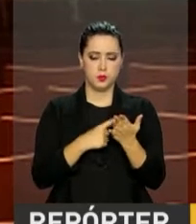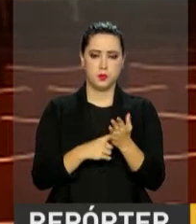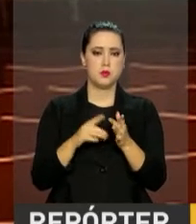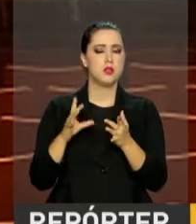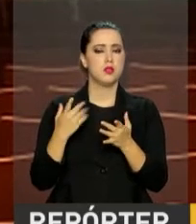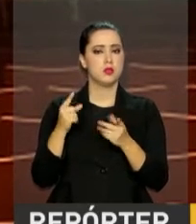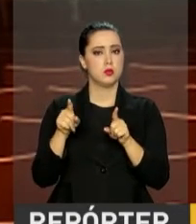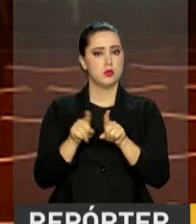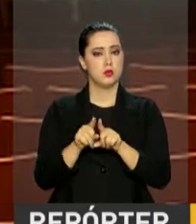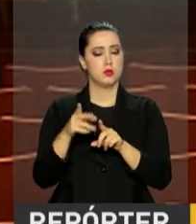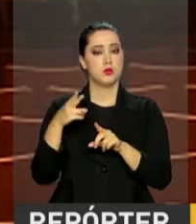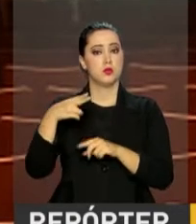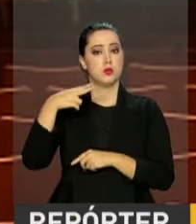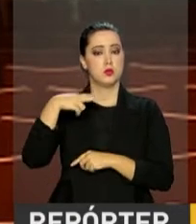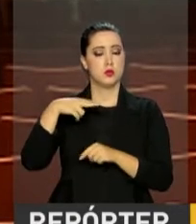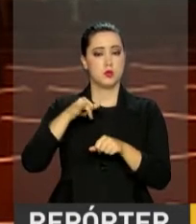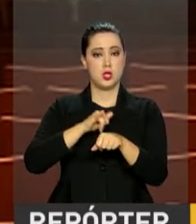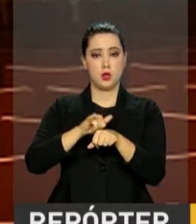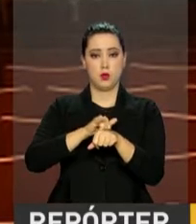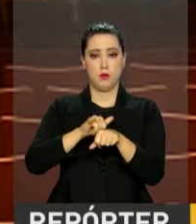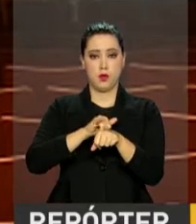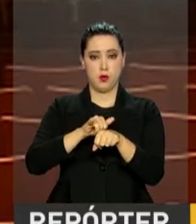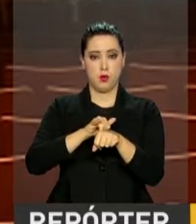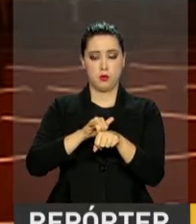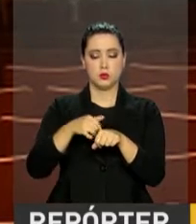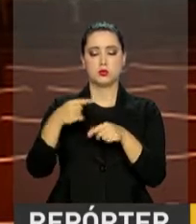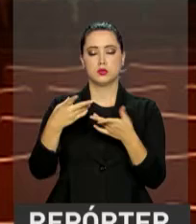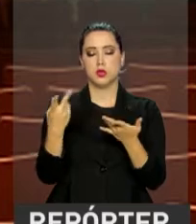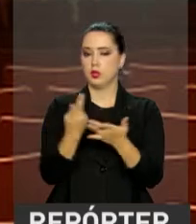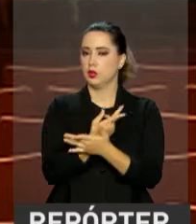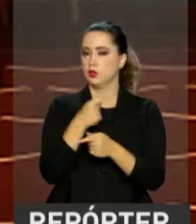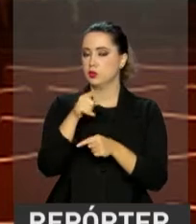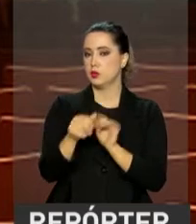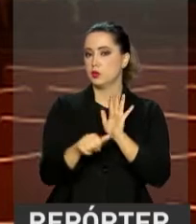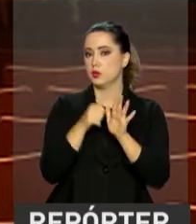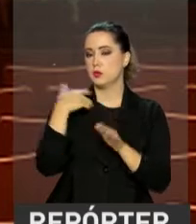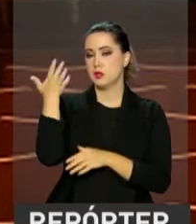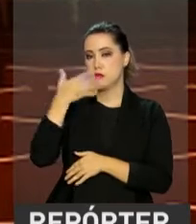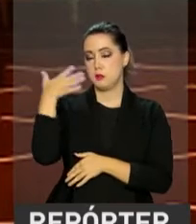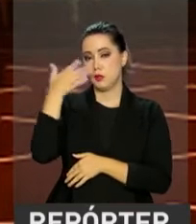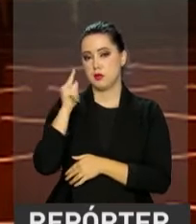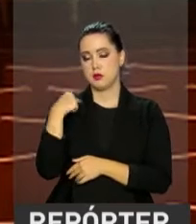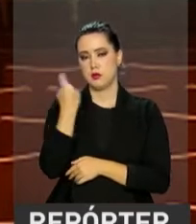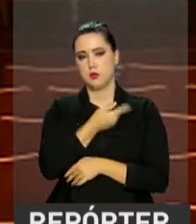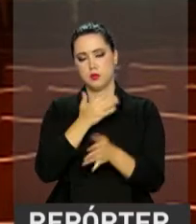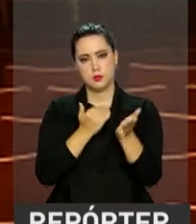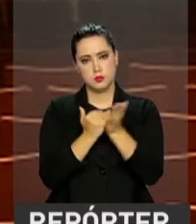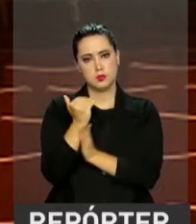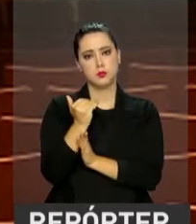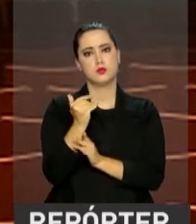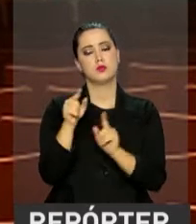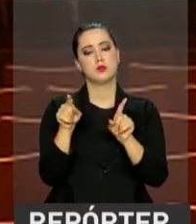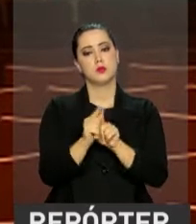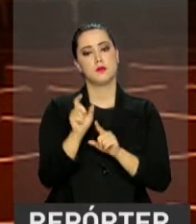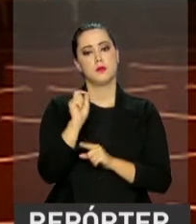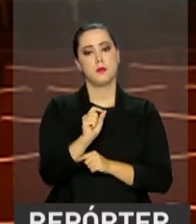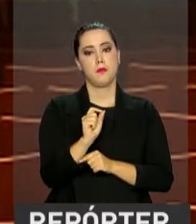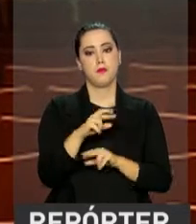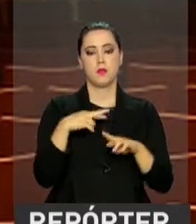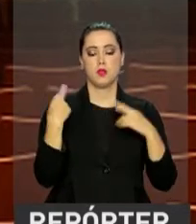york de combate ao lixo do mar isso está combinando com esse nosso primeiro seminário estamos dando o pontapé inicial né